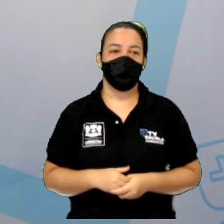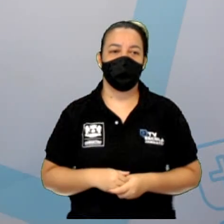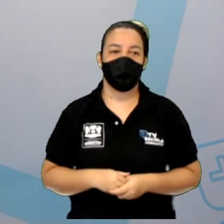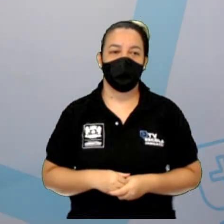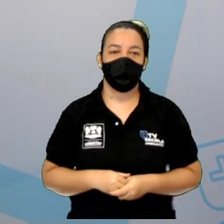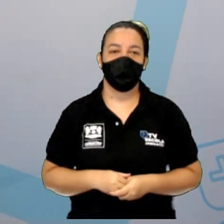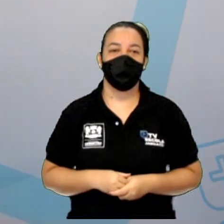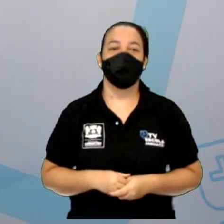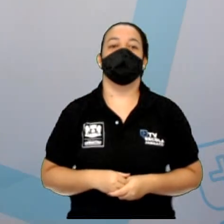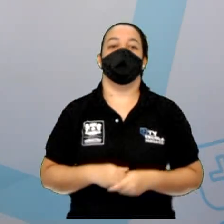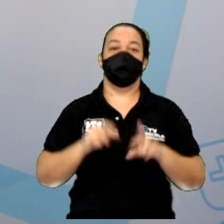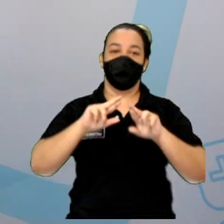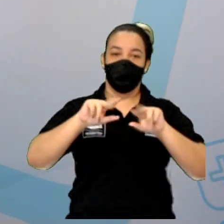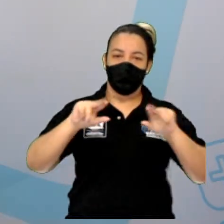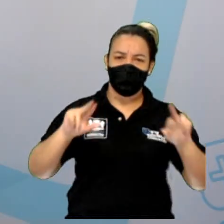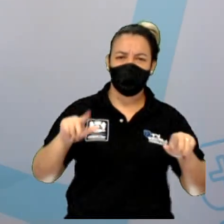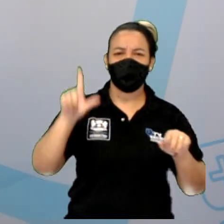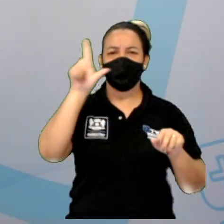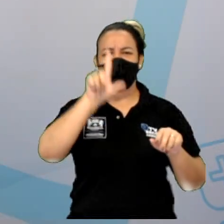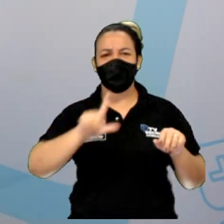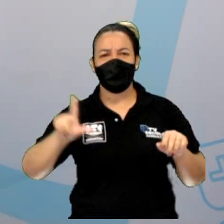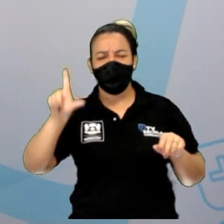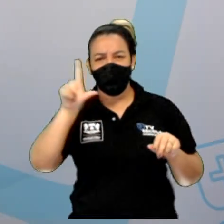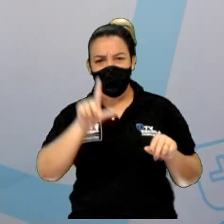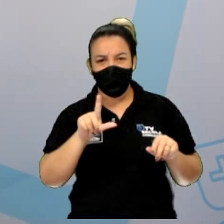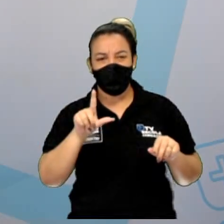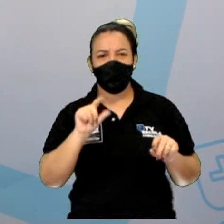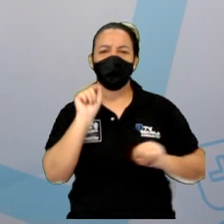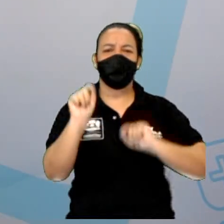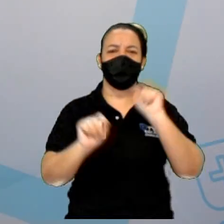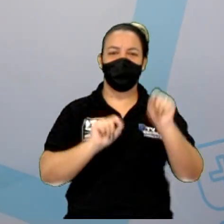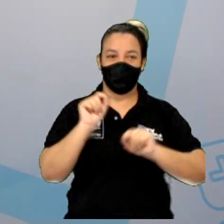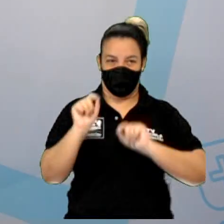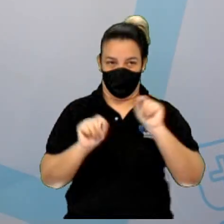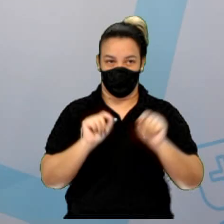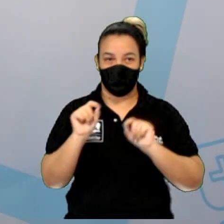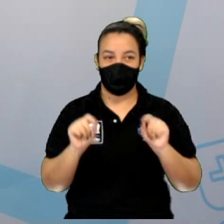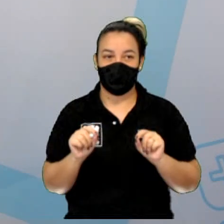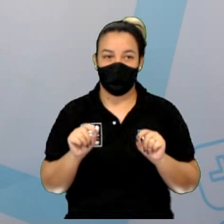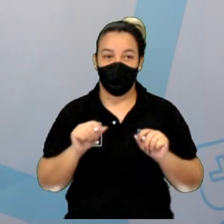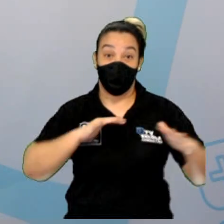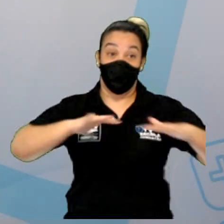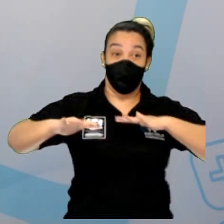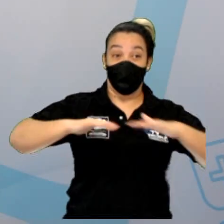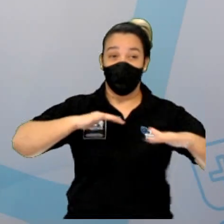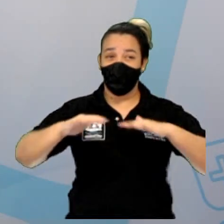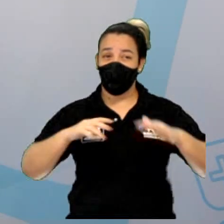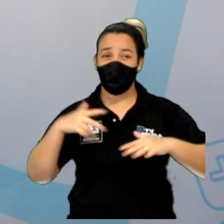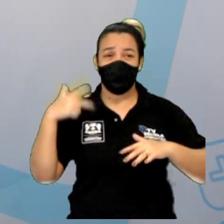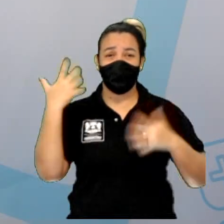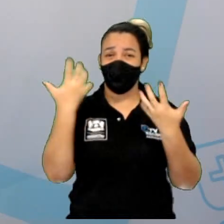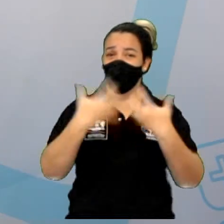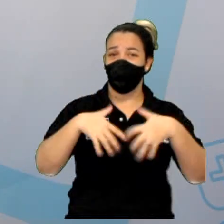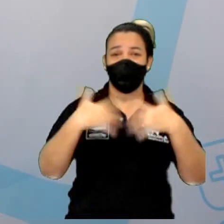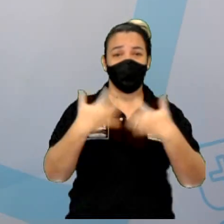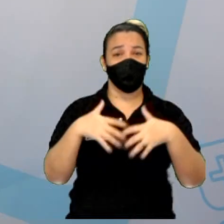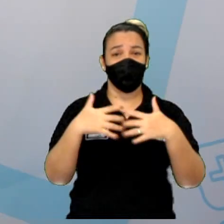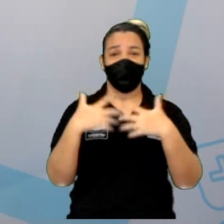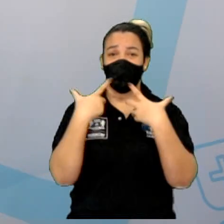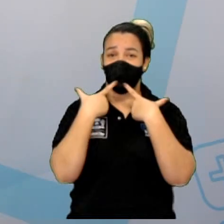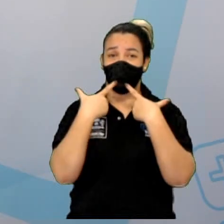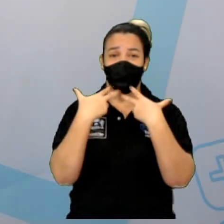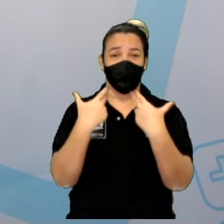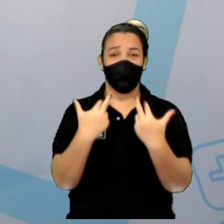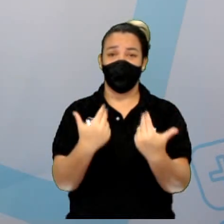Variação linguística. O que vem a ser variação linguística? É o movimento comum e natural de uma língua e possui